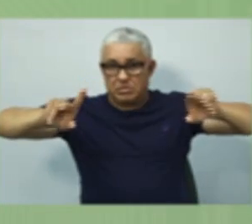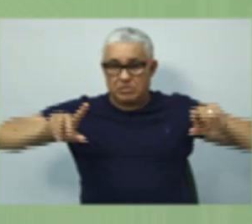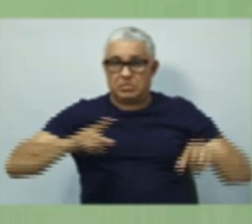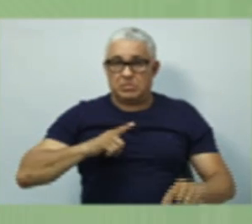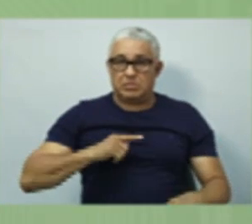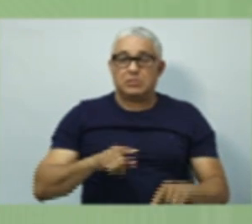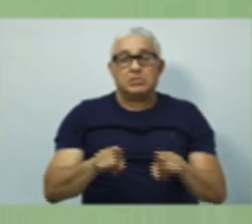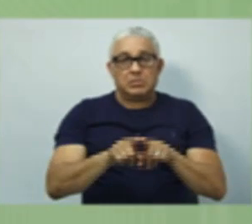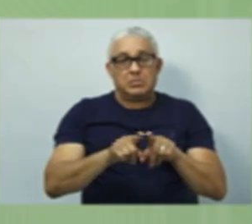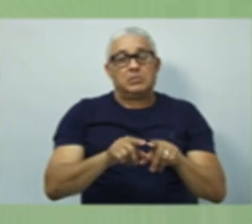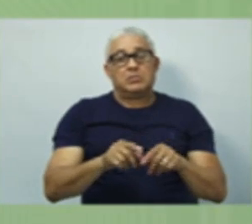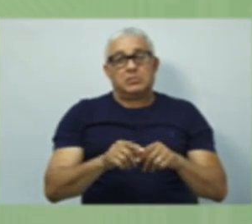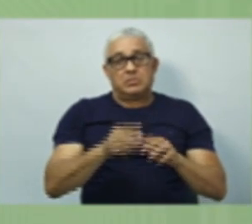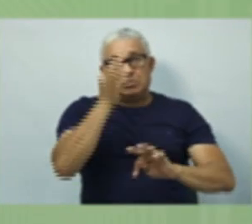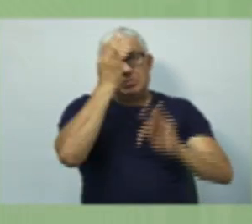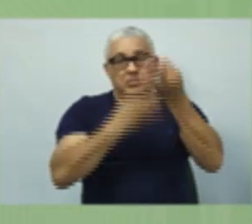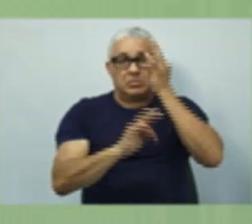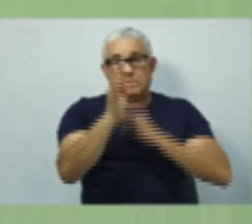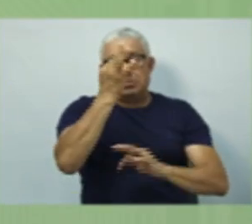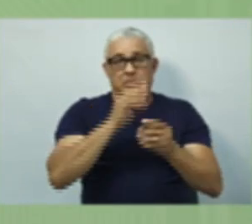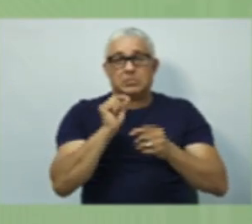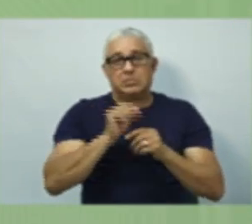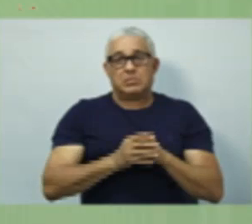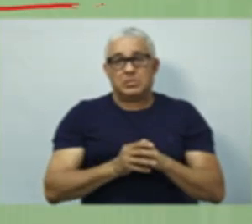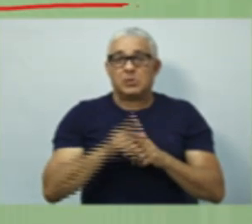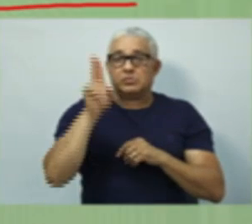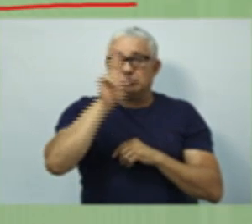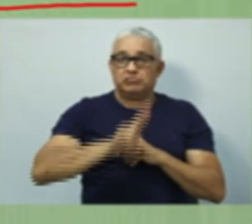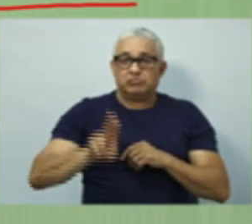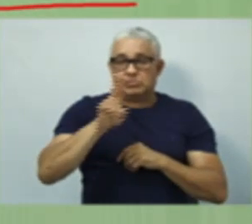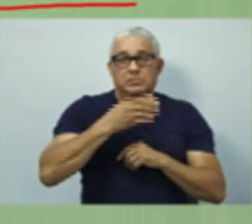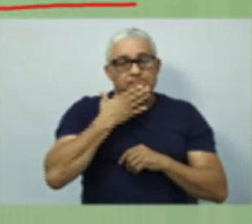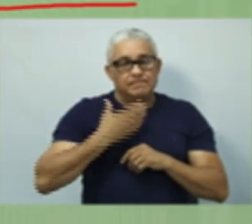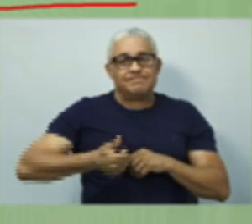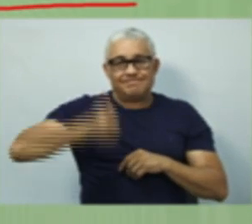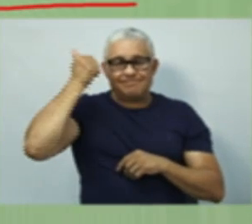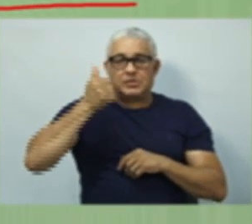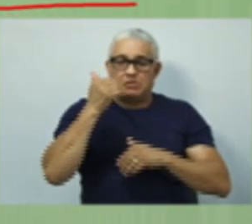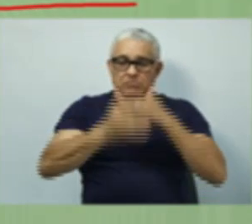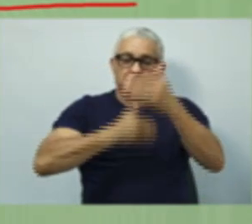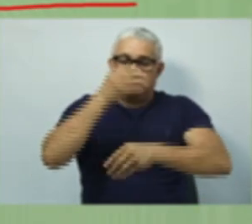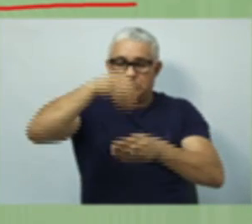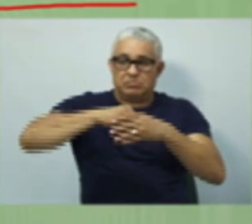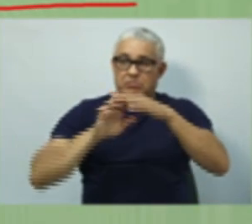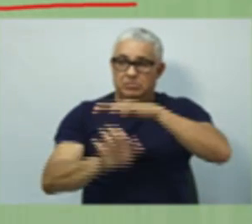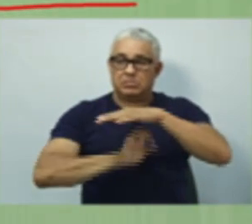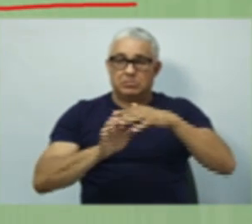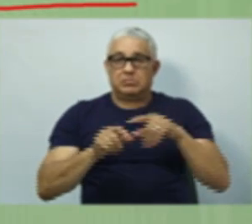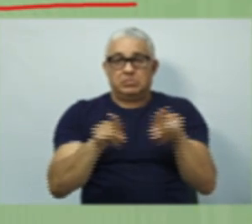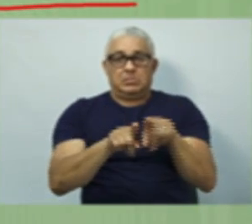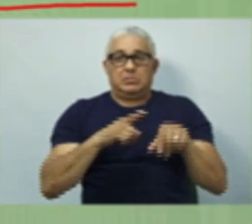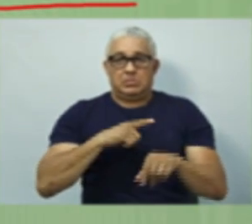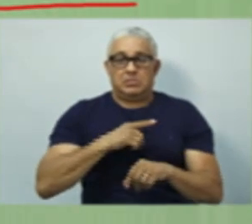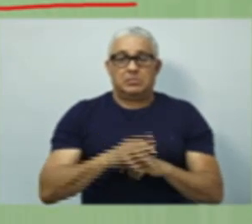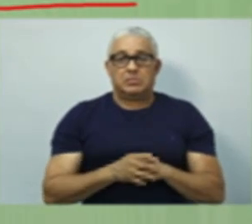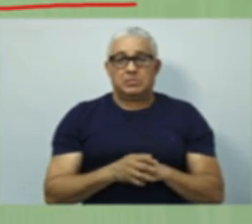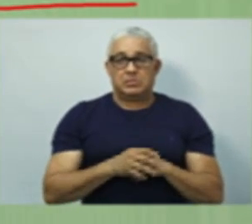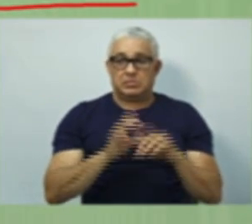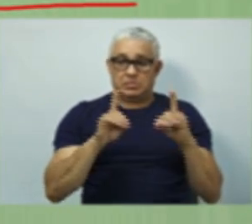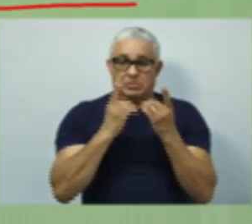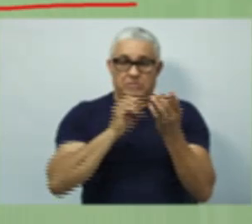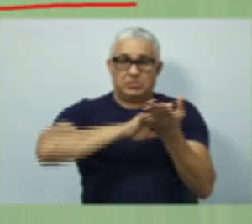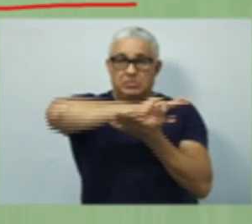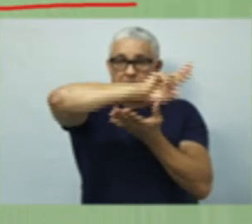recursos tecnológicos, que são recursos que são utilizados para a melhoria dos processos da empresa. E também temos o